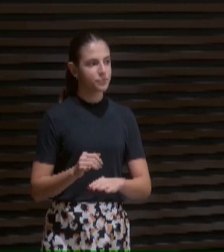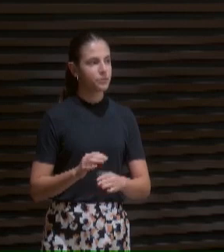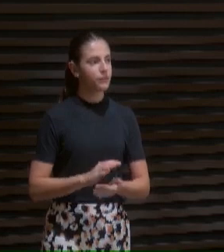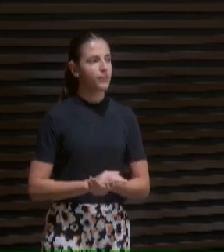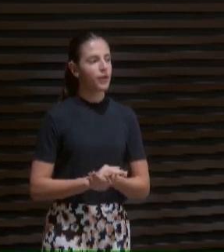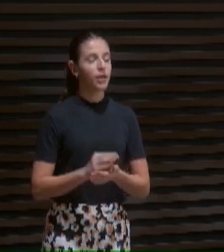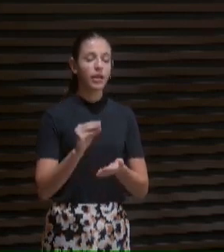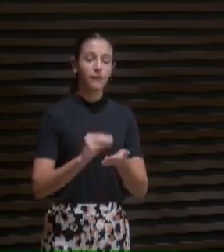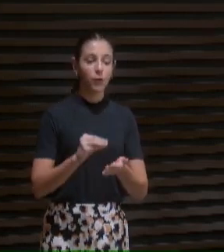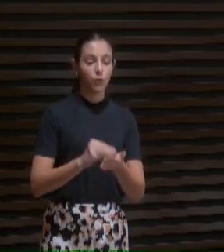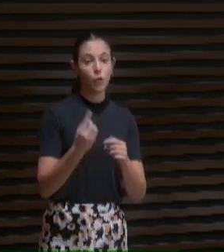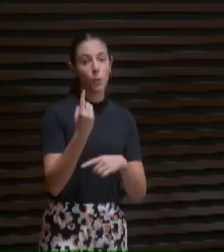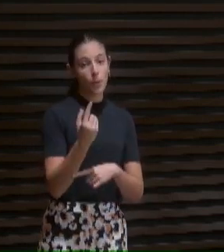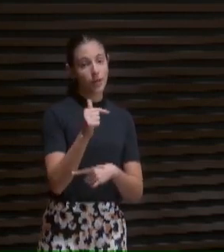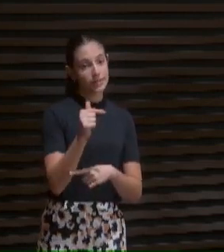ficou faltando uma semana.